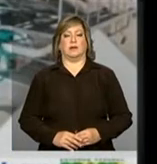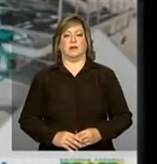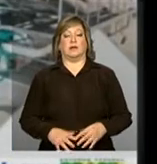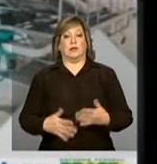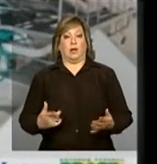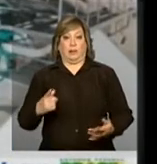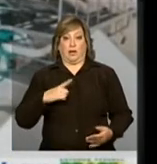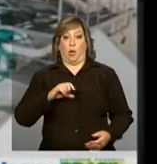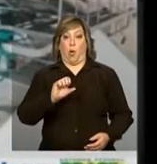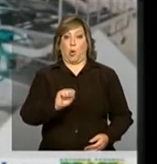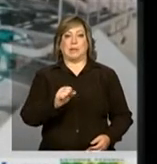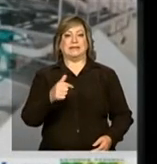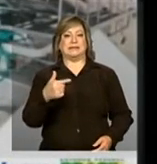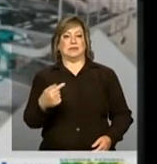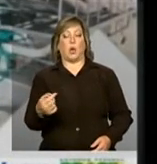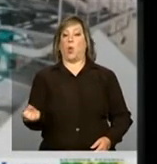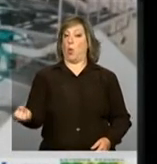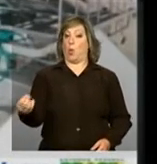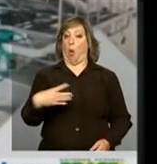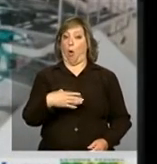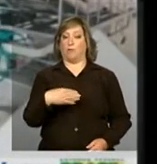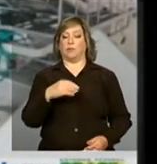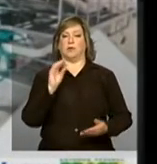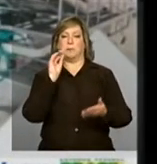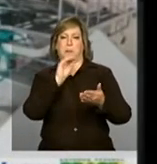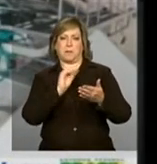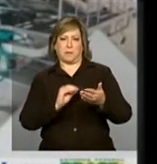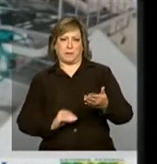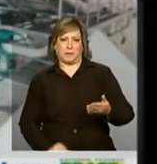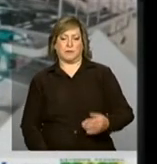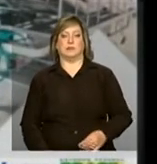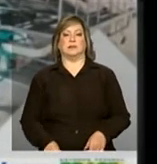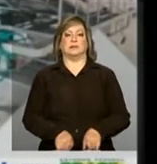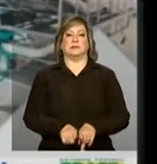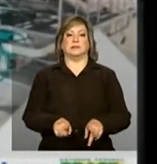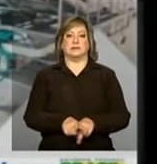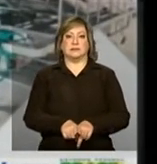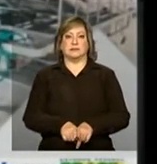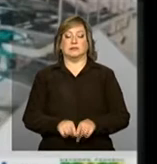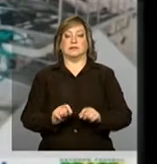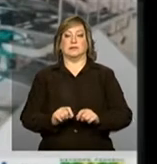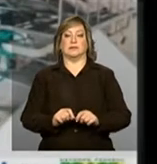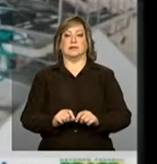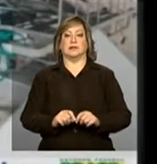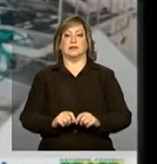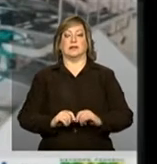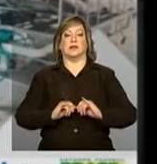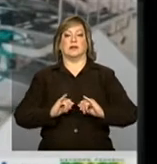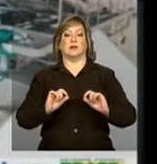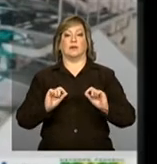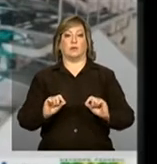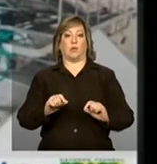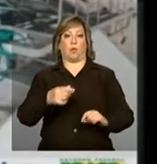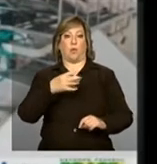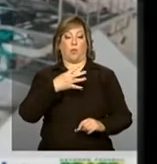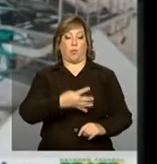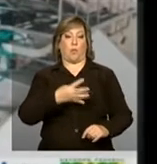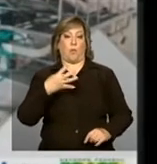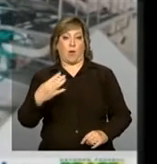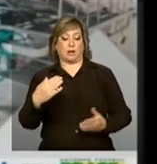Então, são 87 itens novos e a ampliação da indicação de outros 44